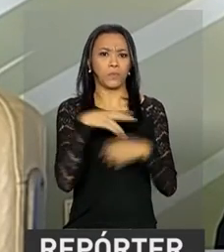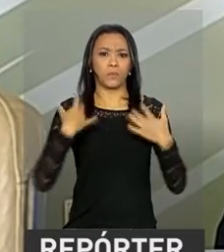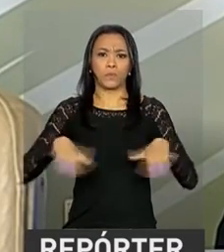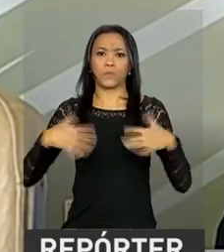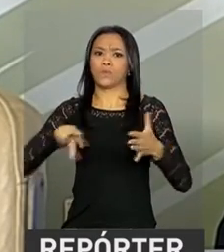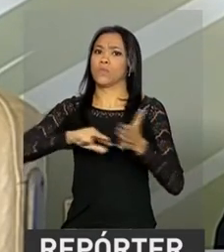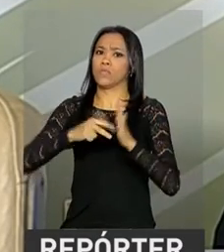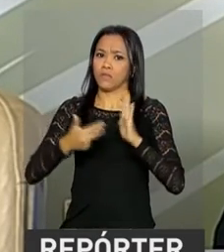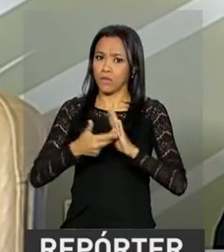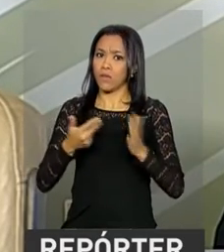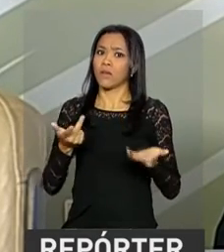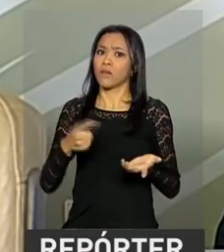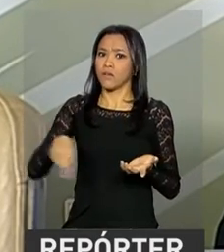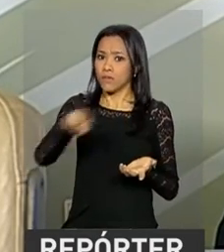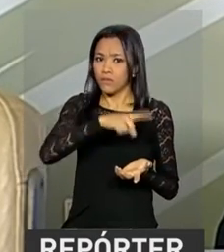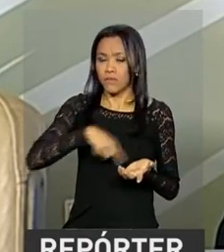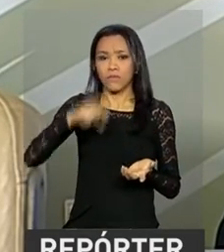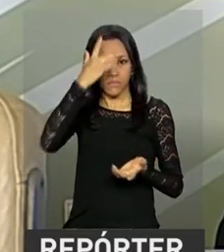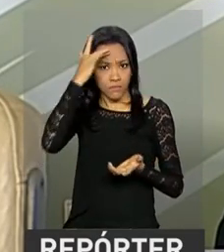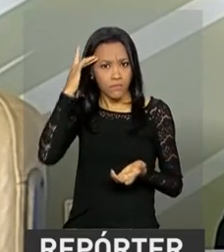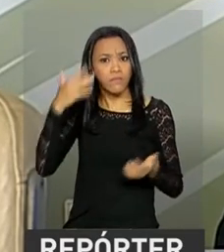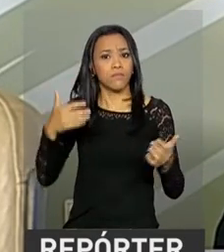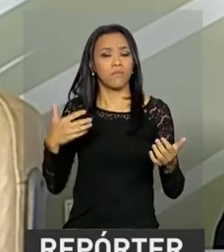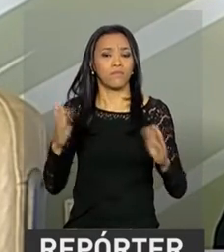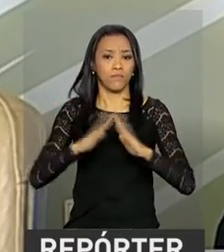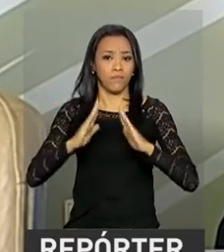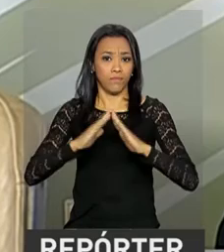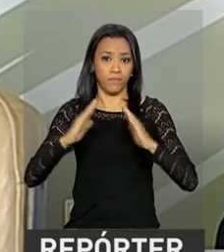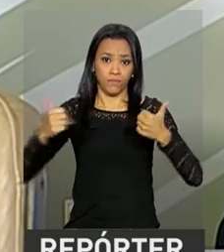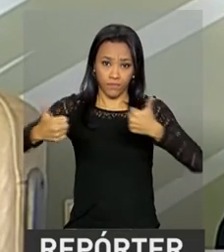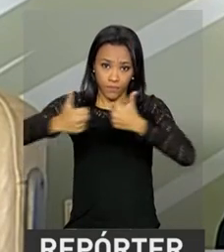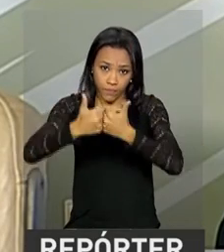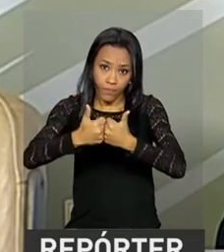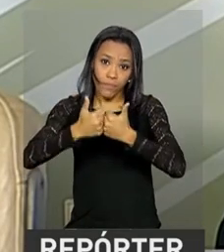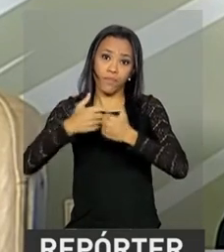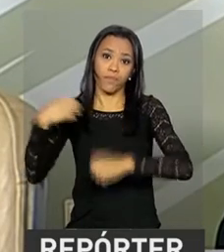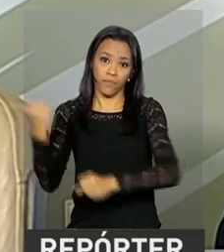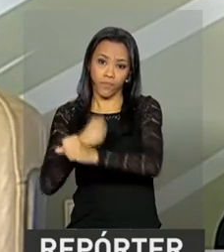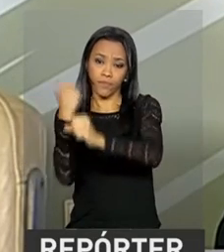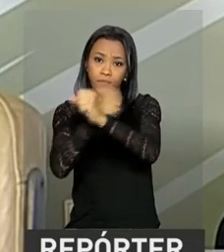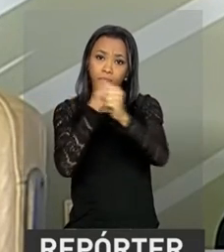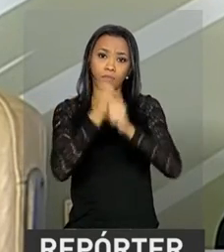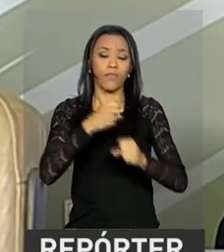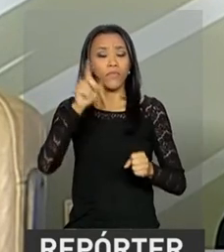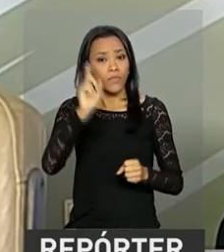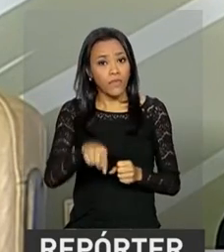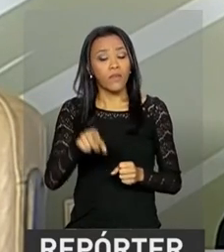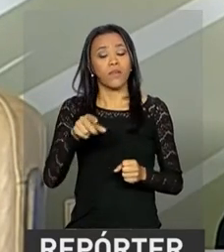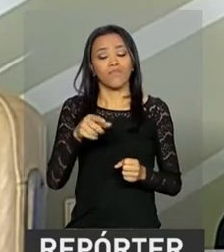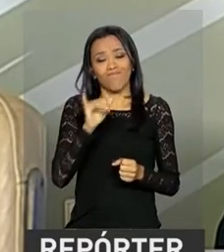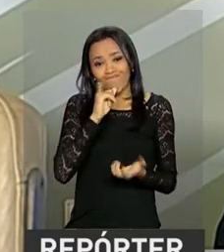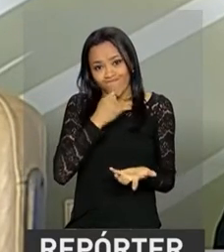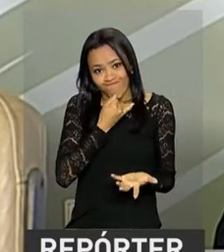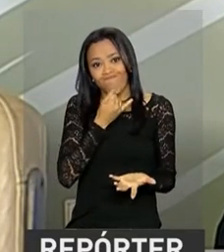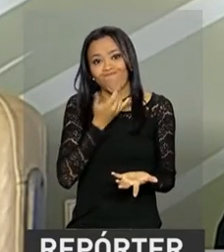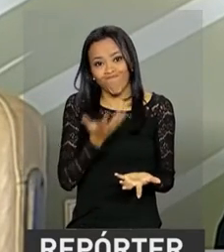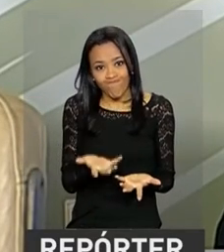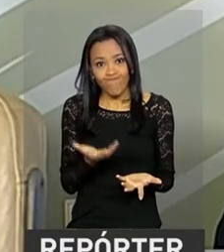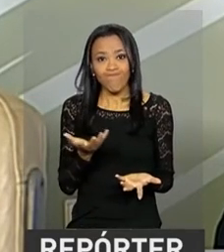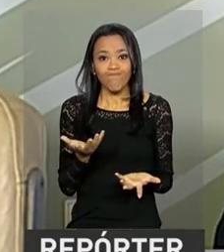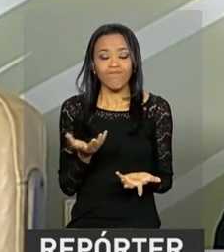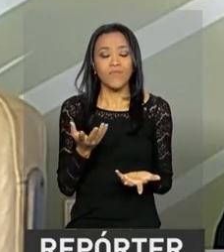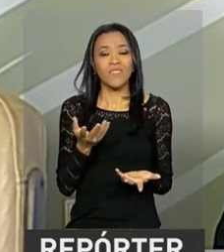para aquela população que está sendo atendida e é digamos era uma situação muito lamentável que